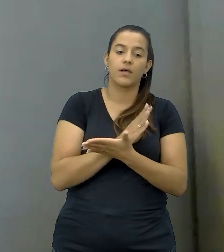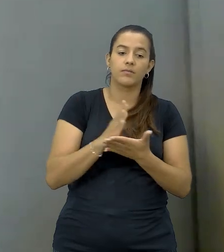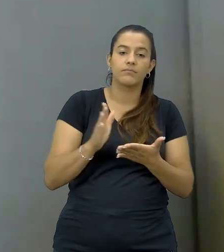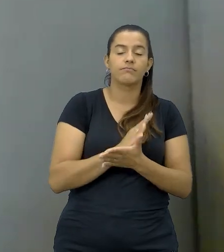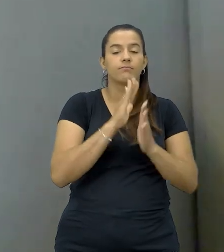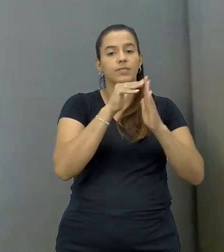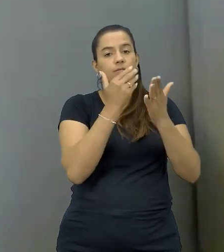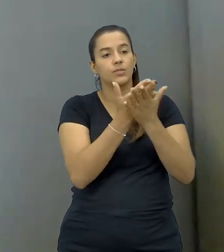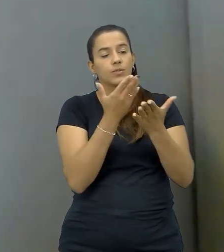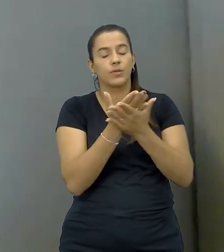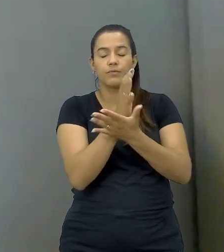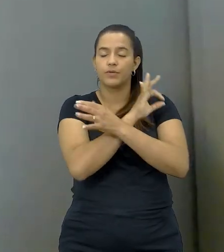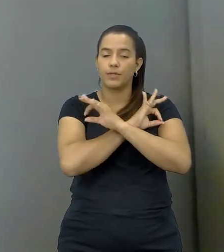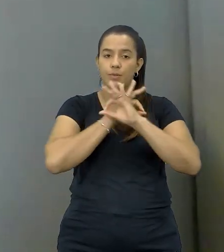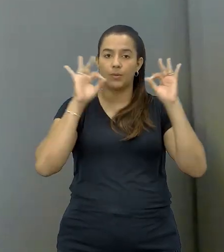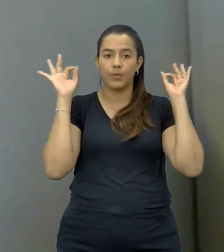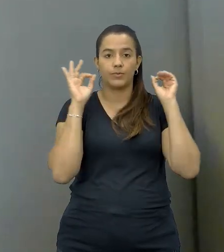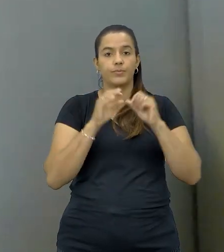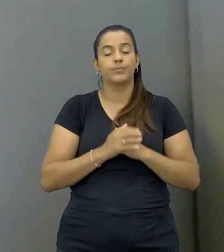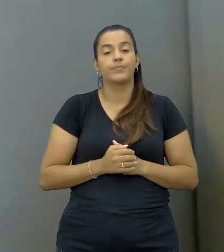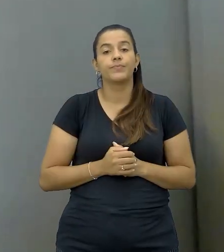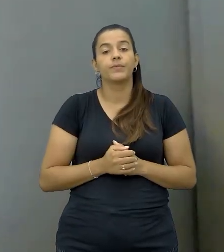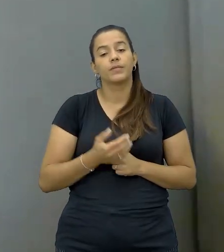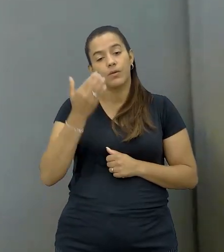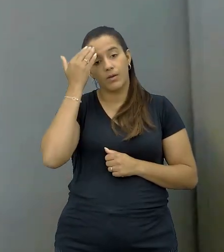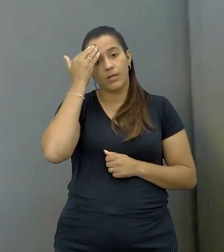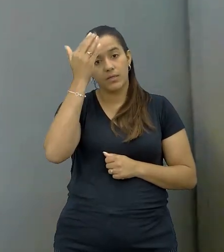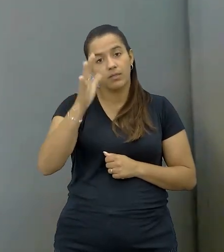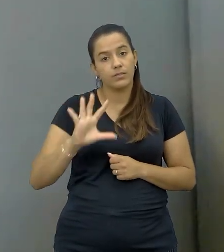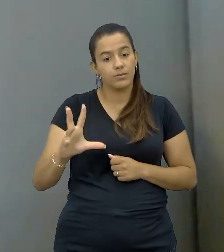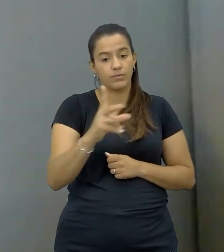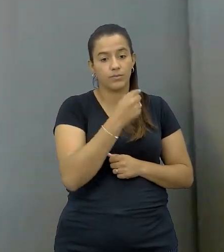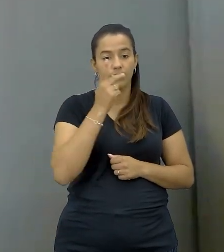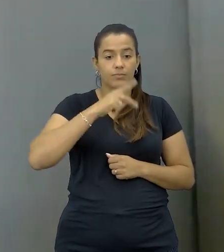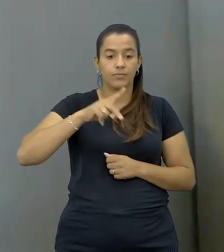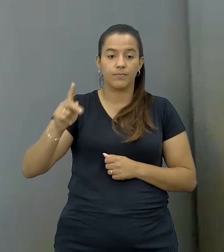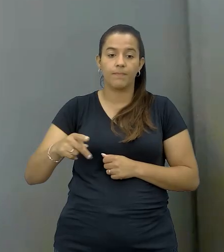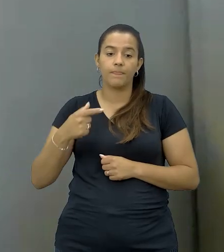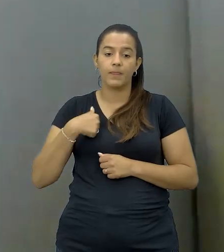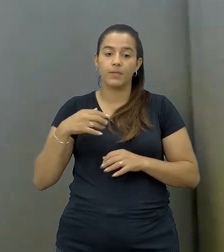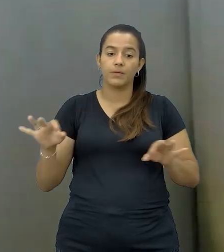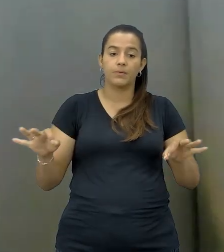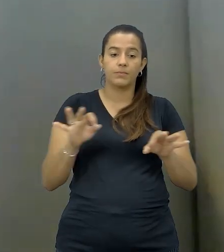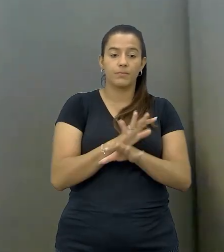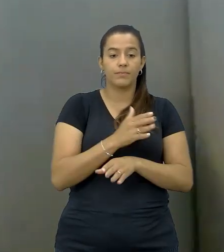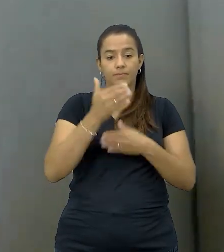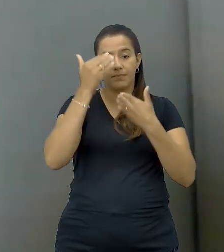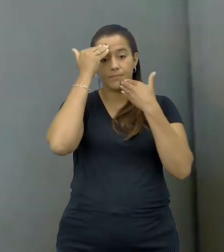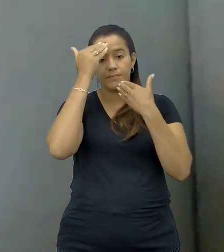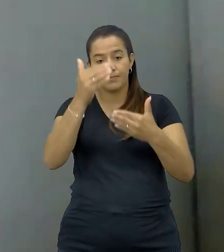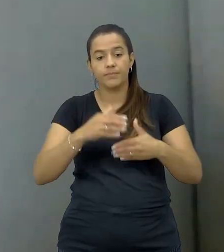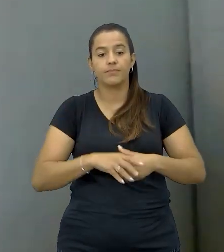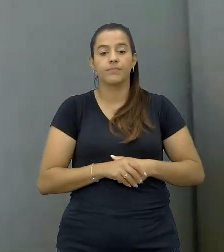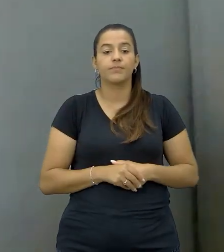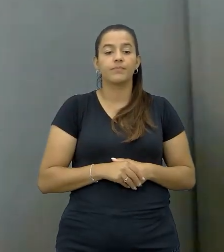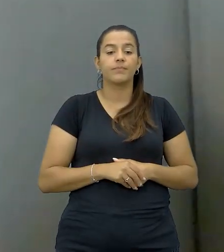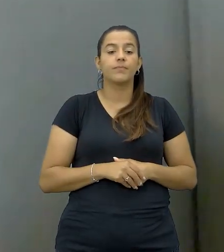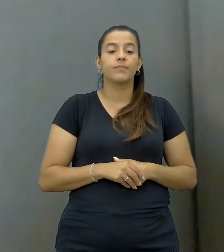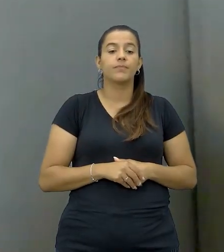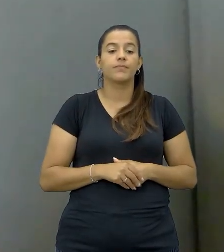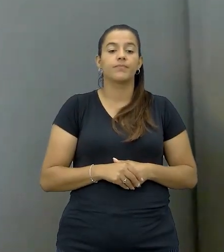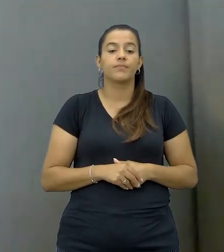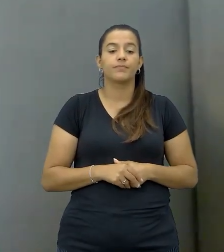forma brilhante. Então, professores, eu agradeço, eu não sei se já posso encerrar, né, essa